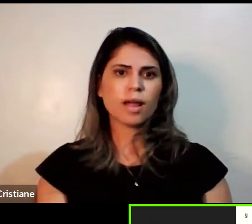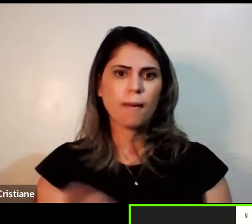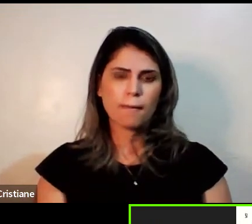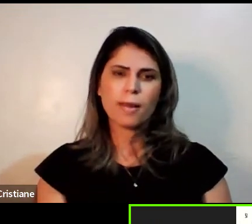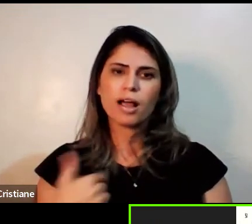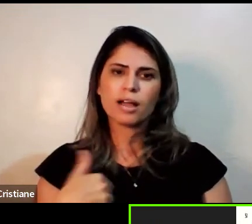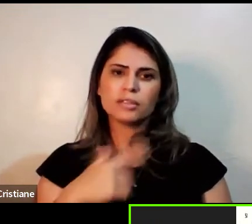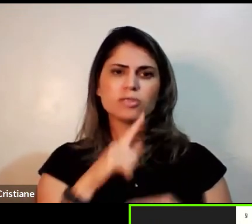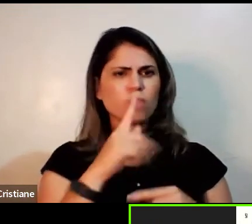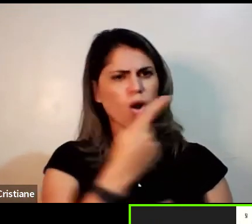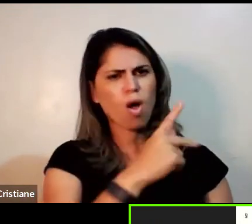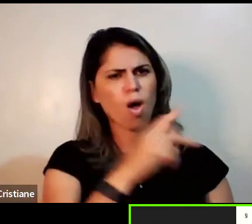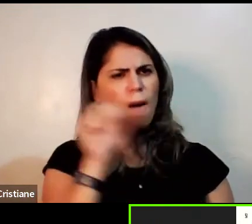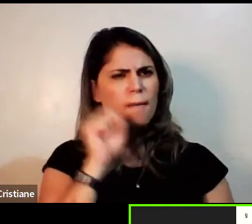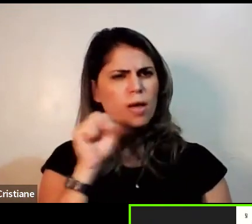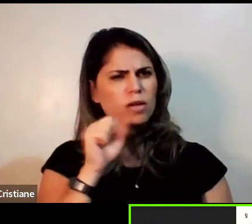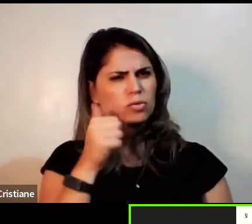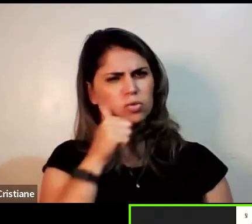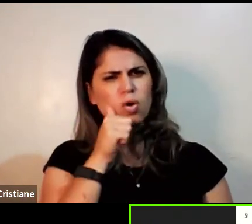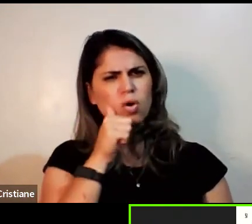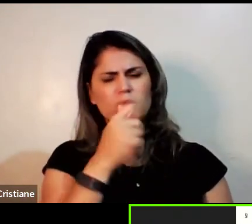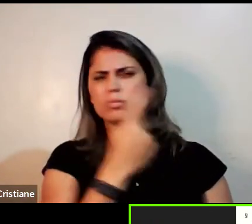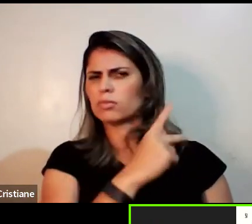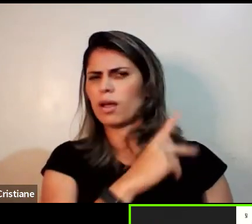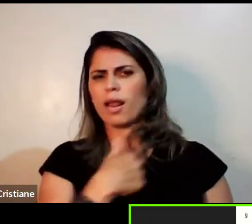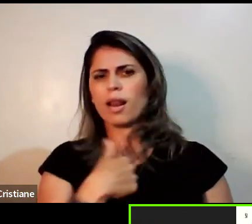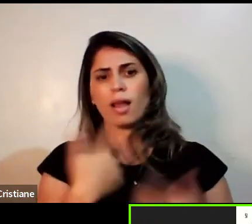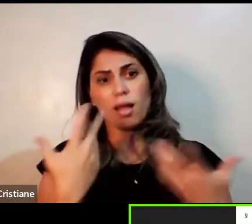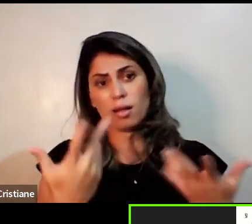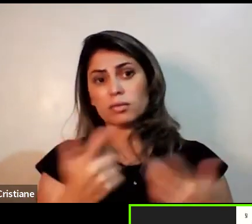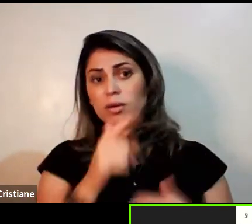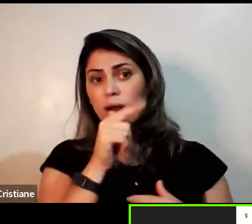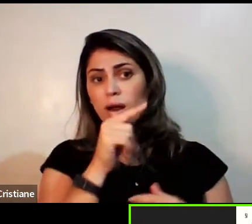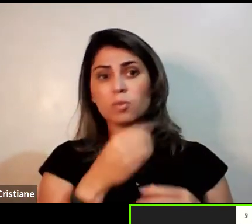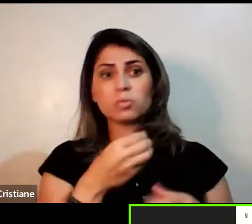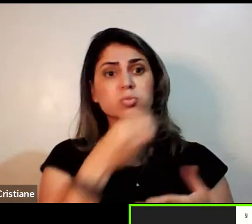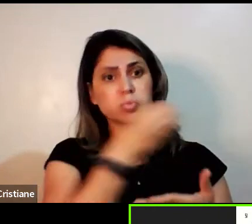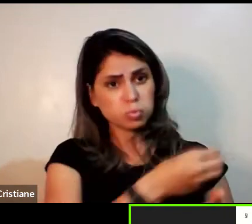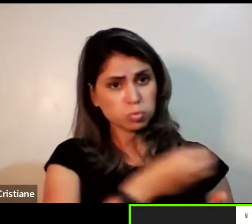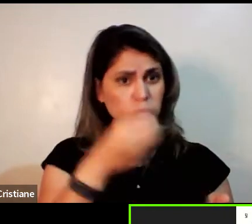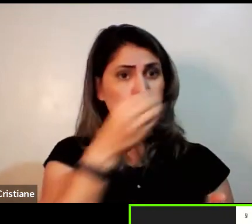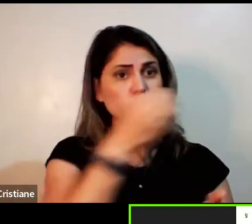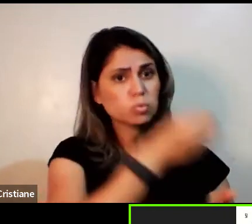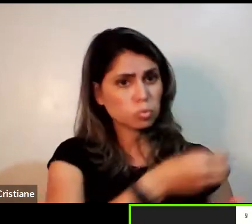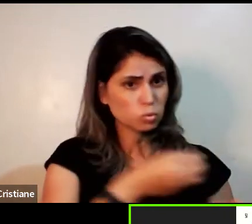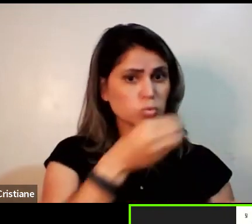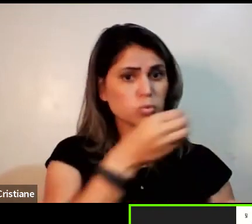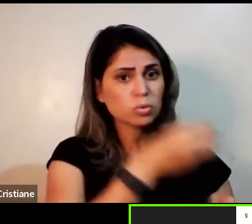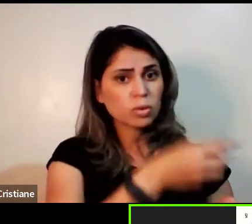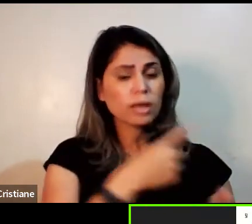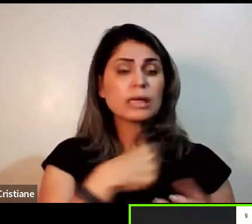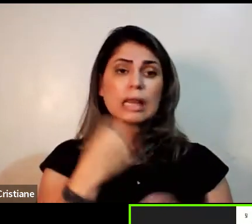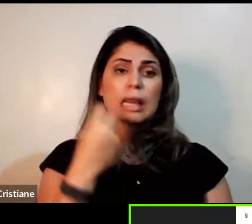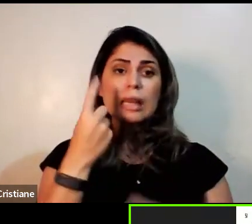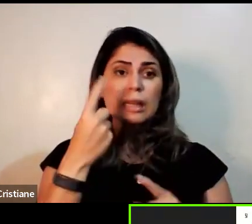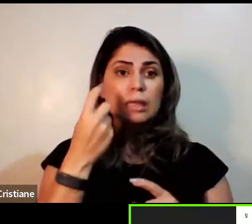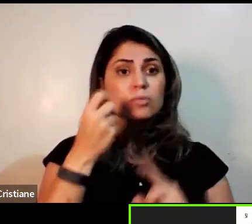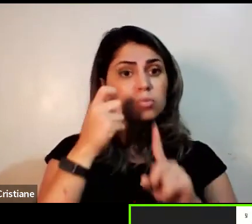né? Aí eu falei assim, então vamos ver se realmente é verdade. E o que está acontecendo é que há 2 meses atrás,